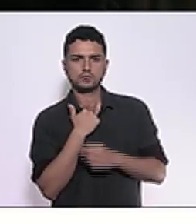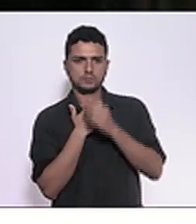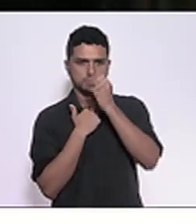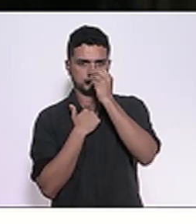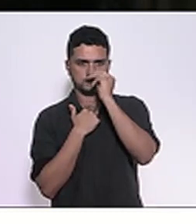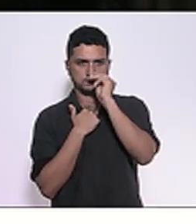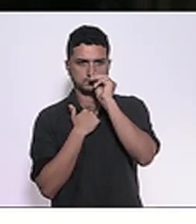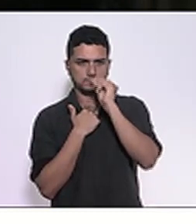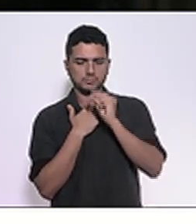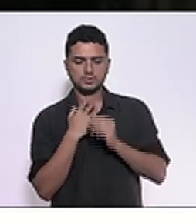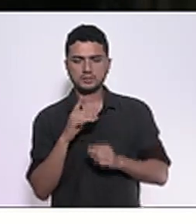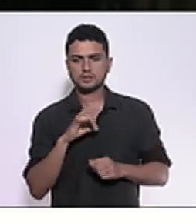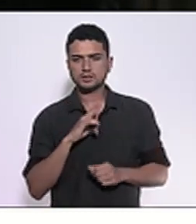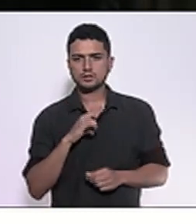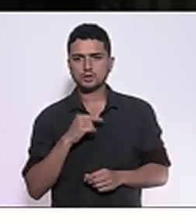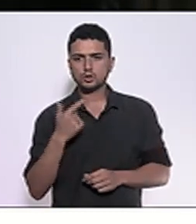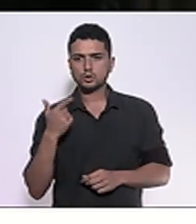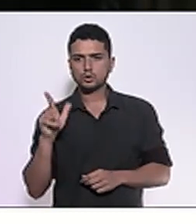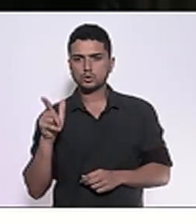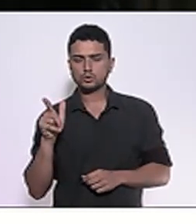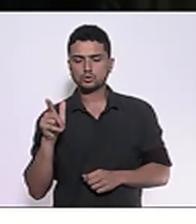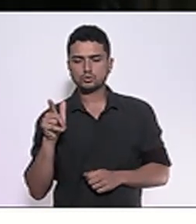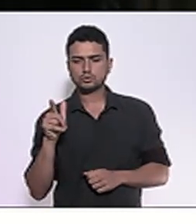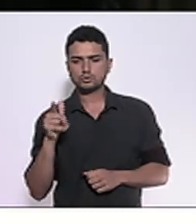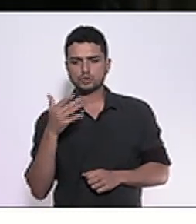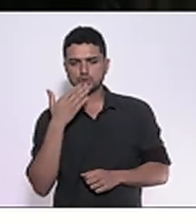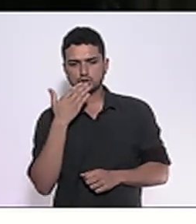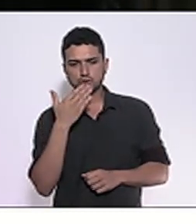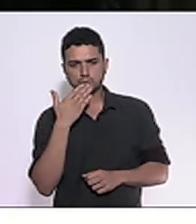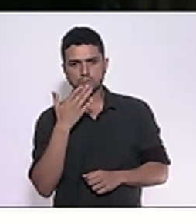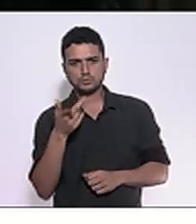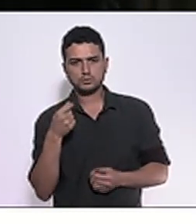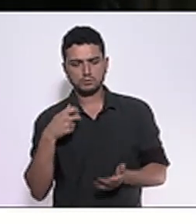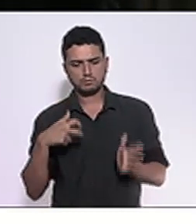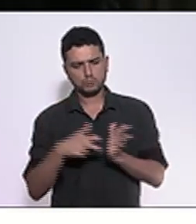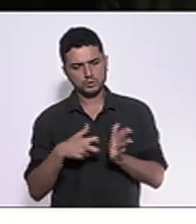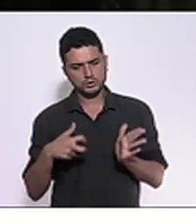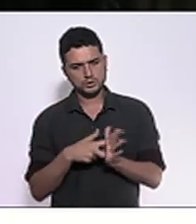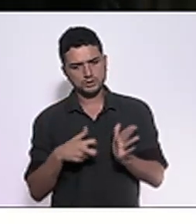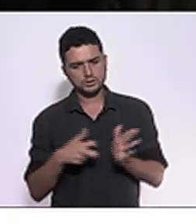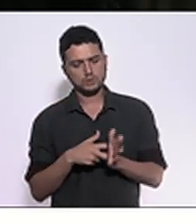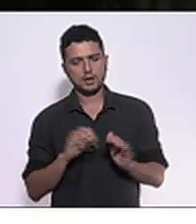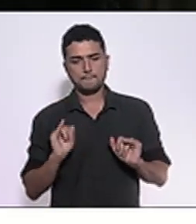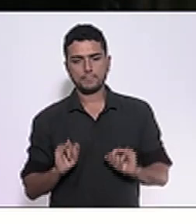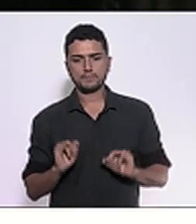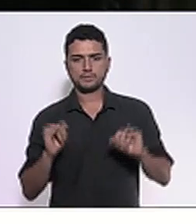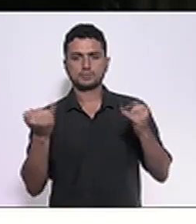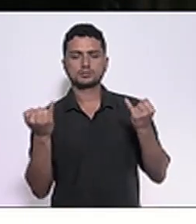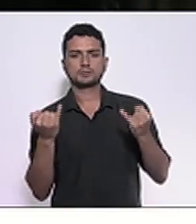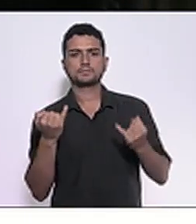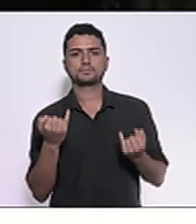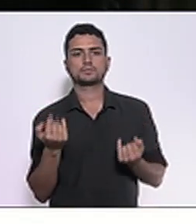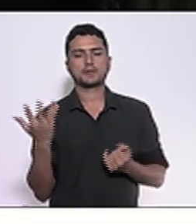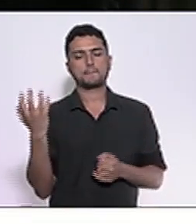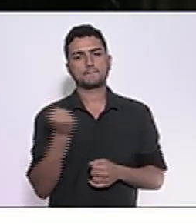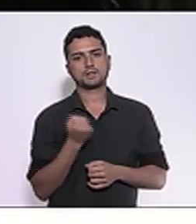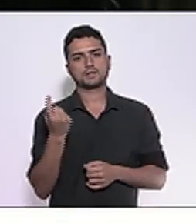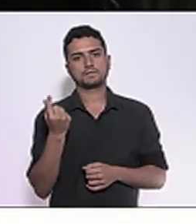ter outros tipos de punição, não gozar de benefício fiscal, enfim?